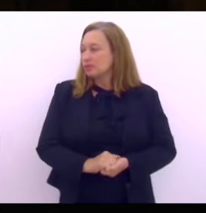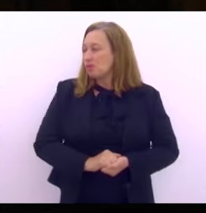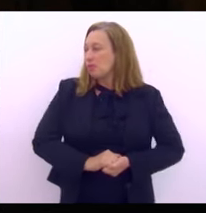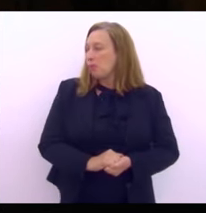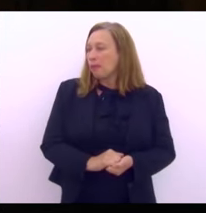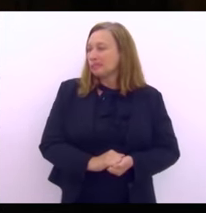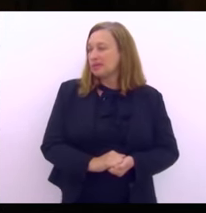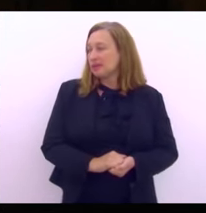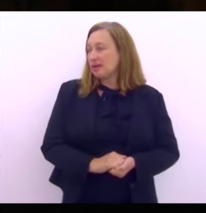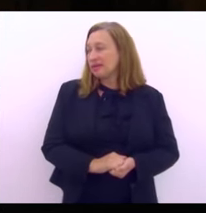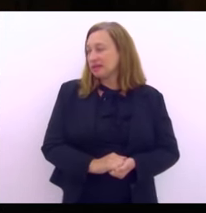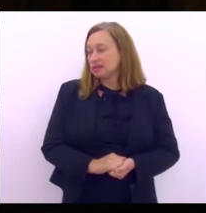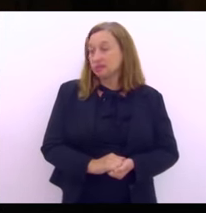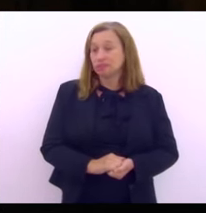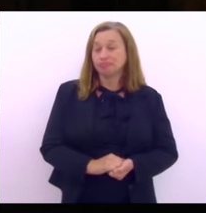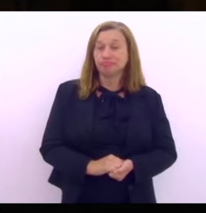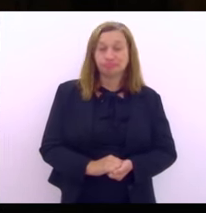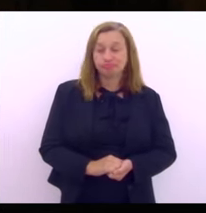e sequer